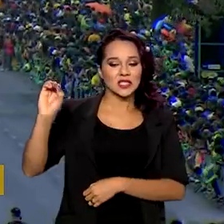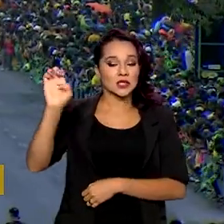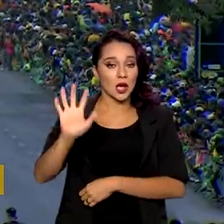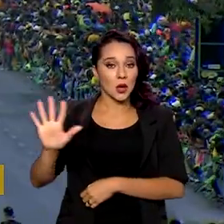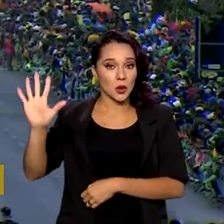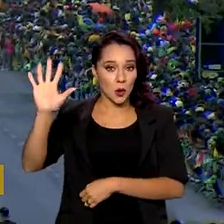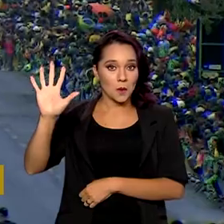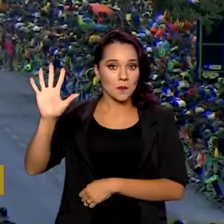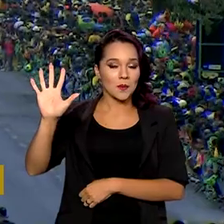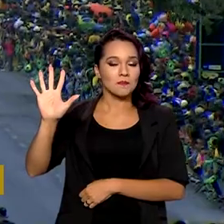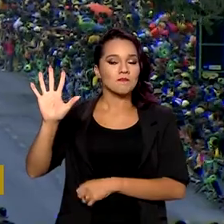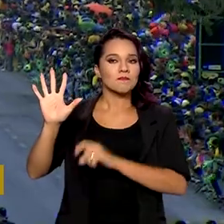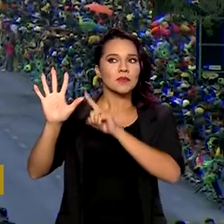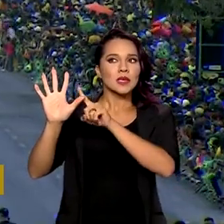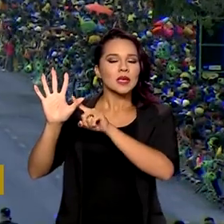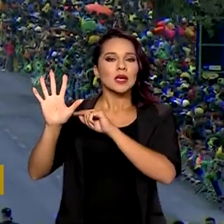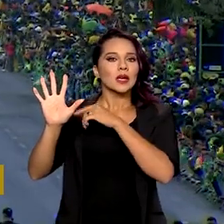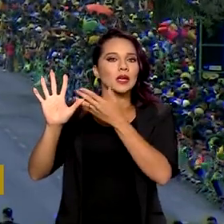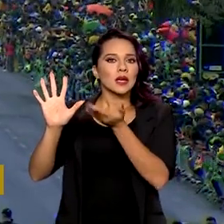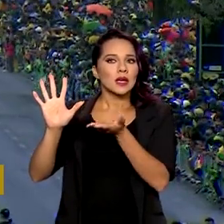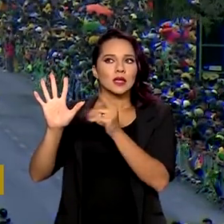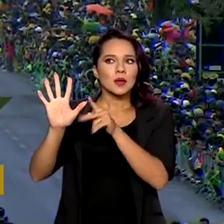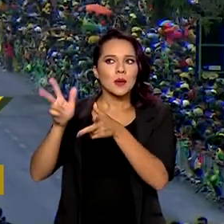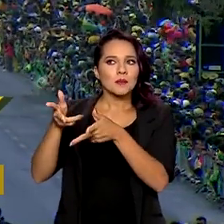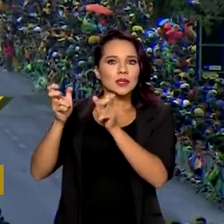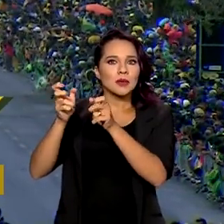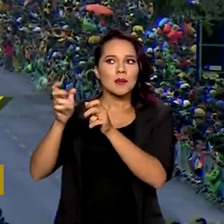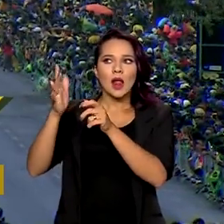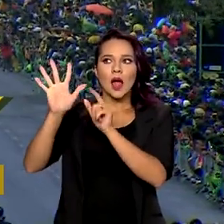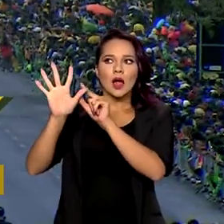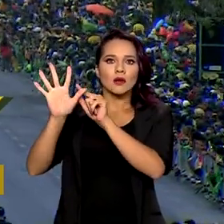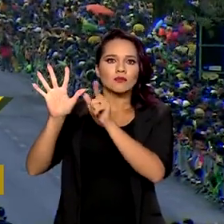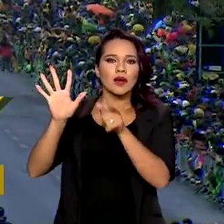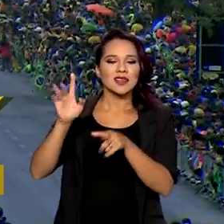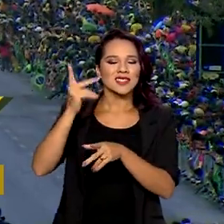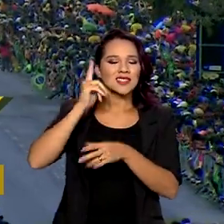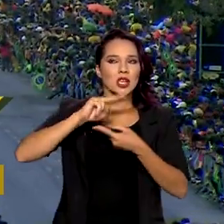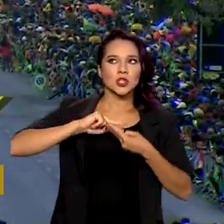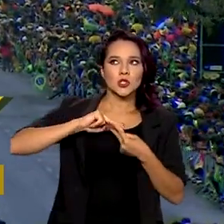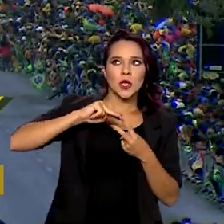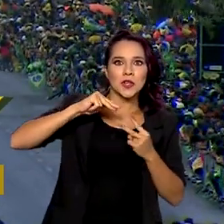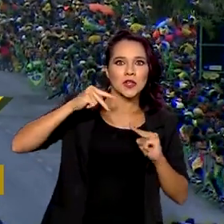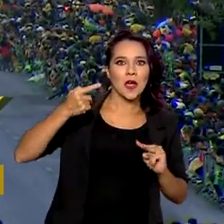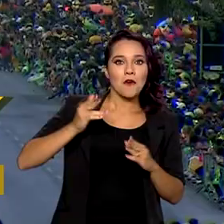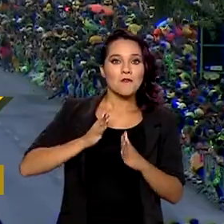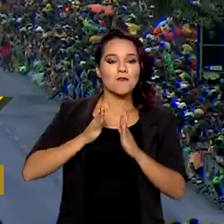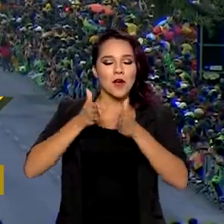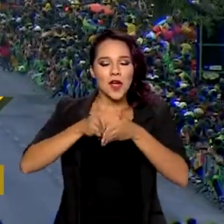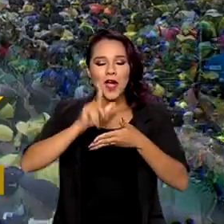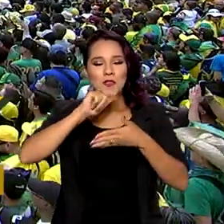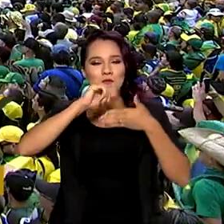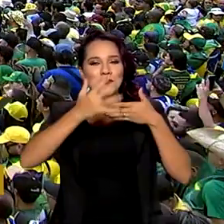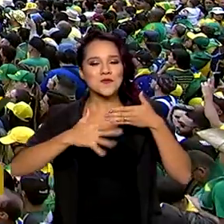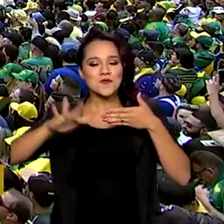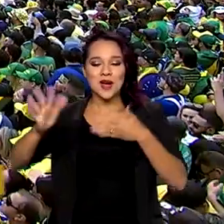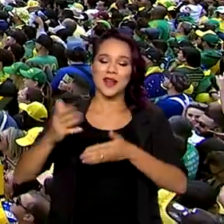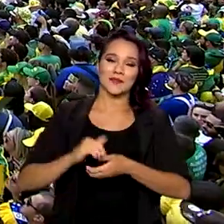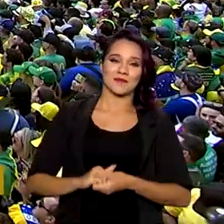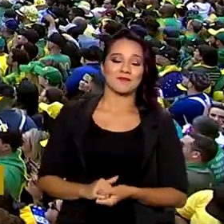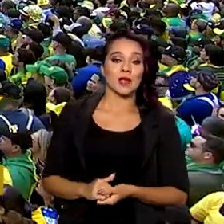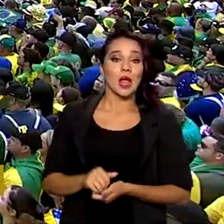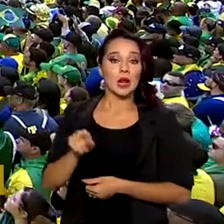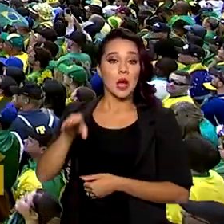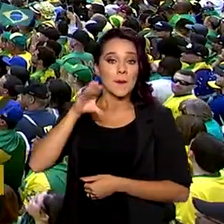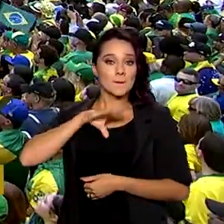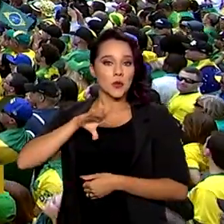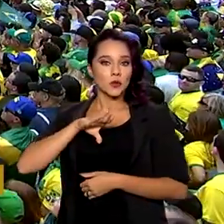Europa, e dá para perceber de onde surgiu aquele DNA voltado para o mar dos portugueses. Os